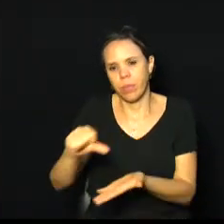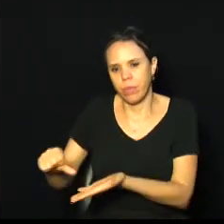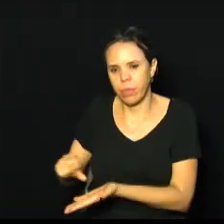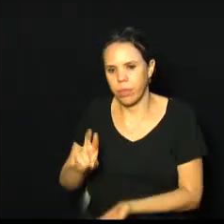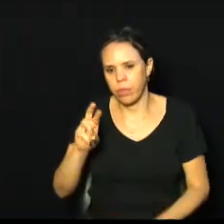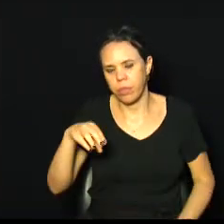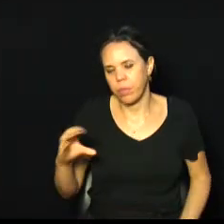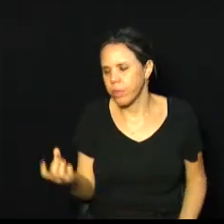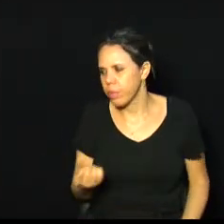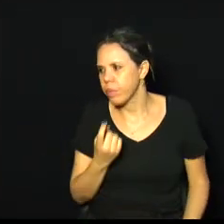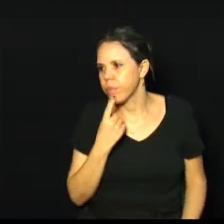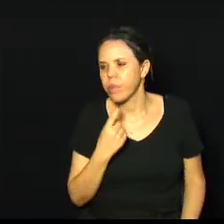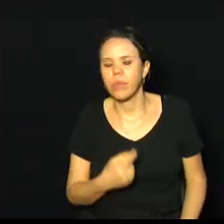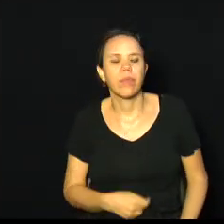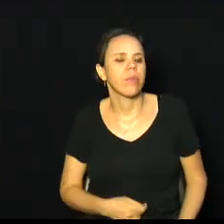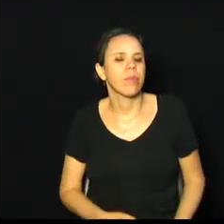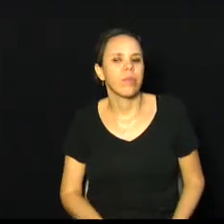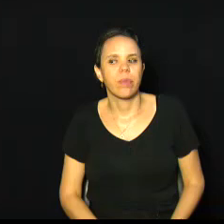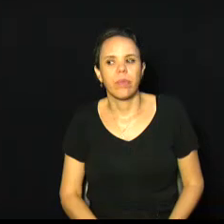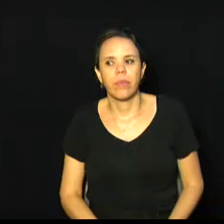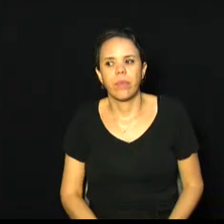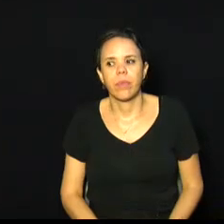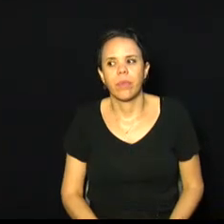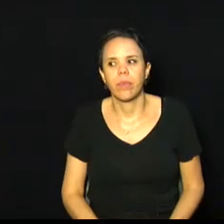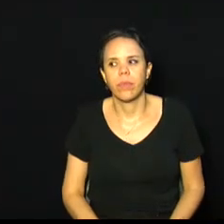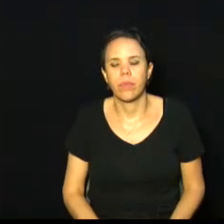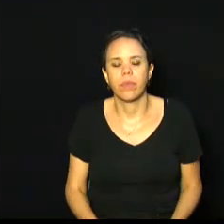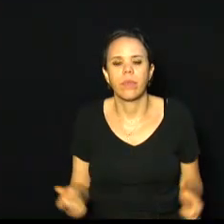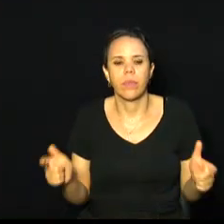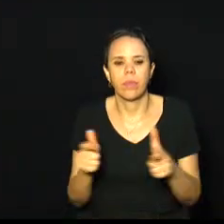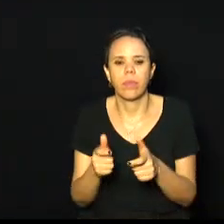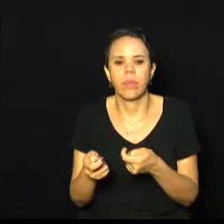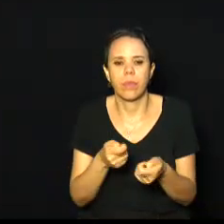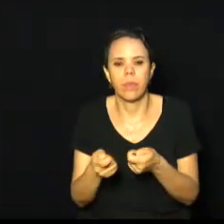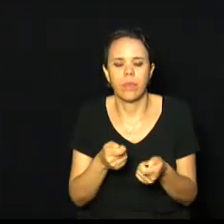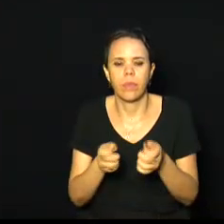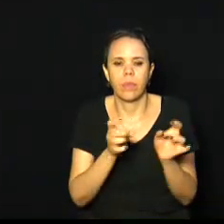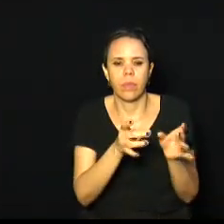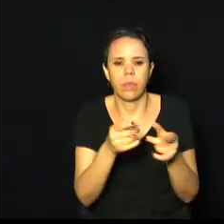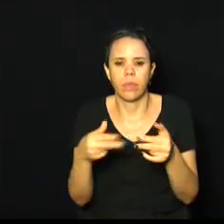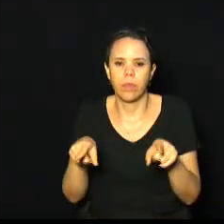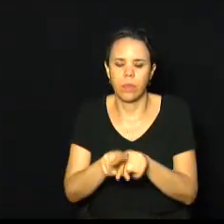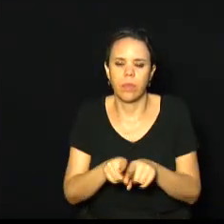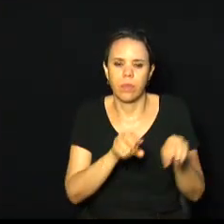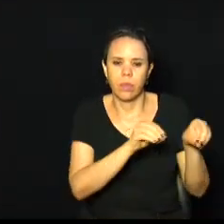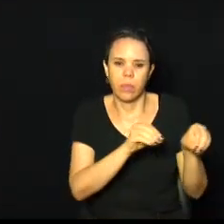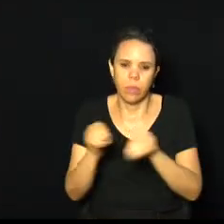metropolitana, né? A inibição do mercado imobiliário e a migração forçada de